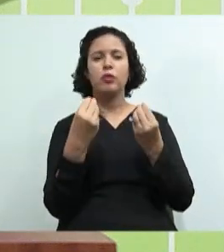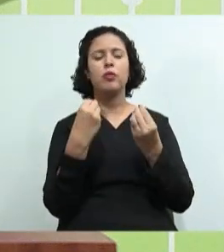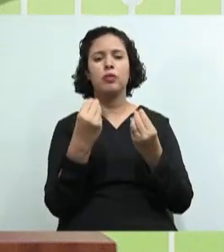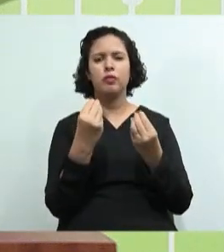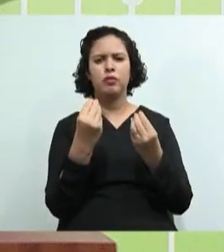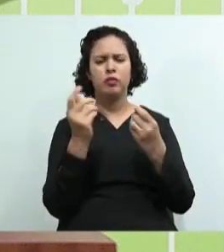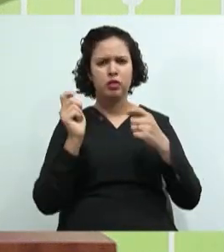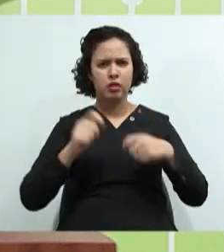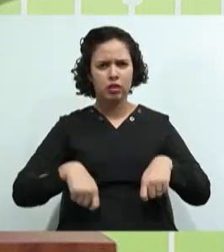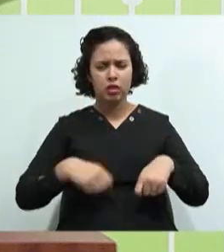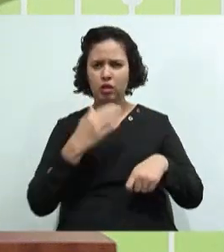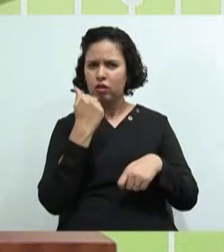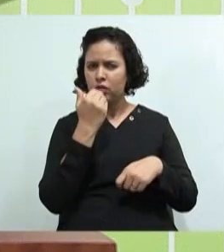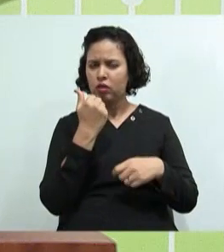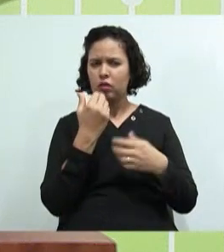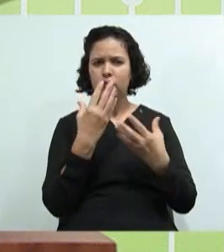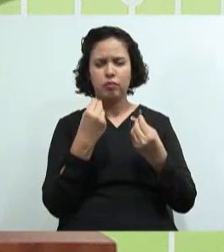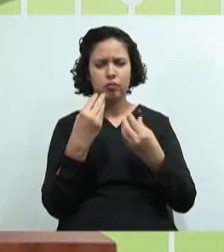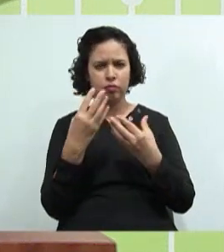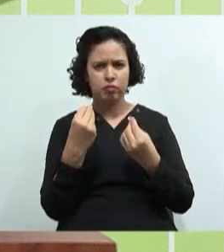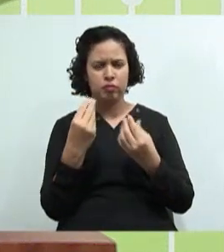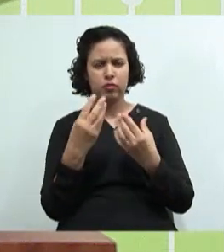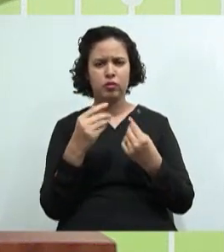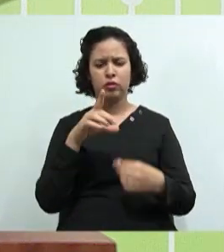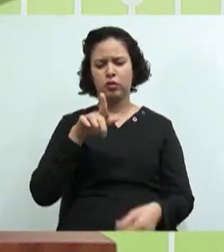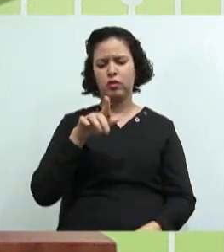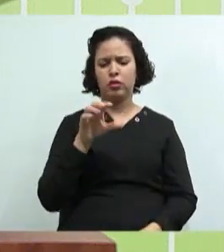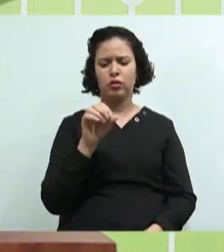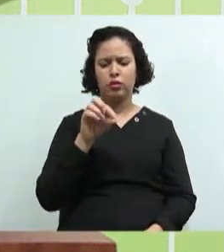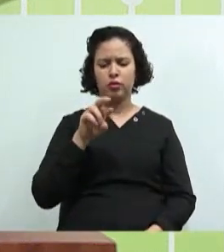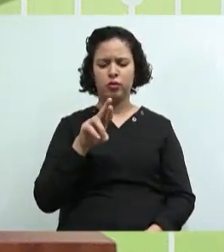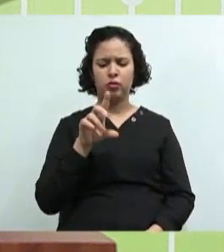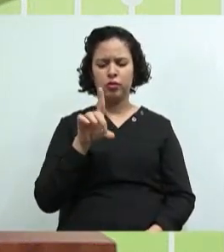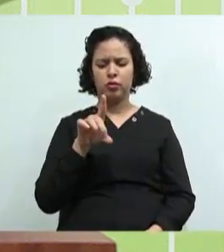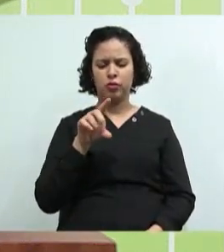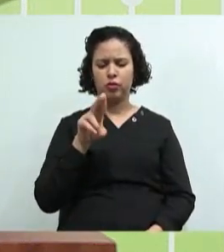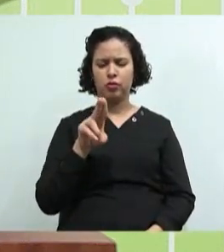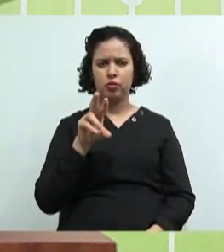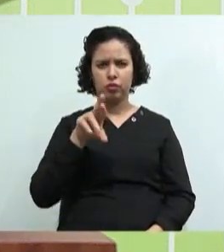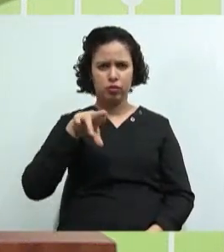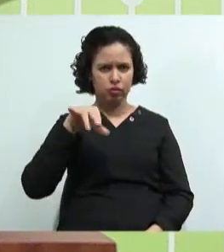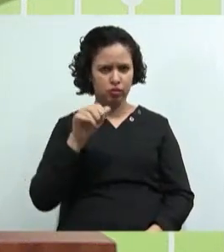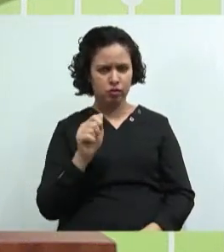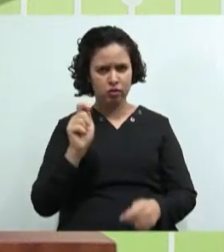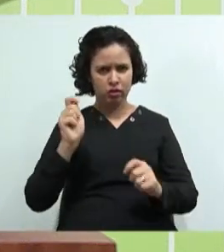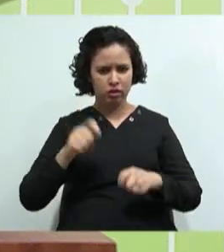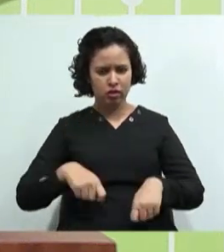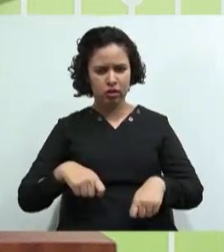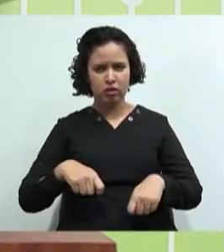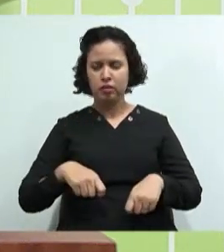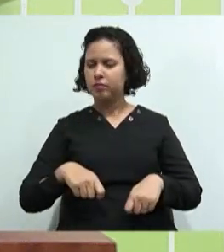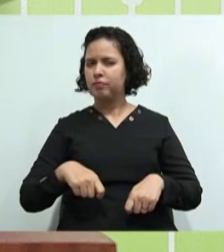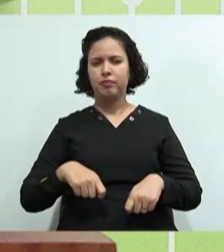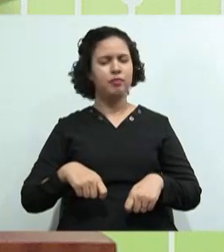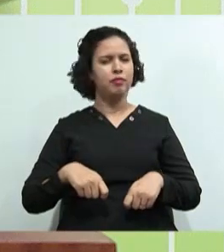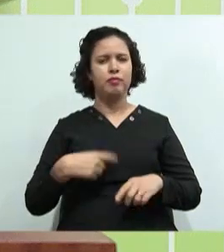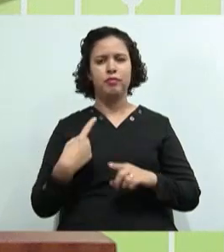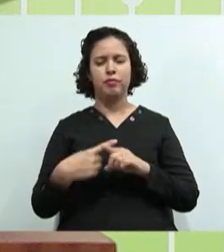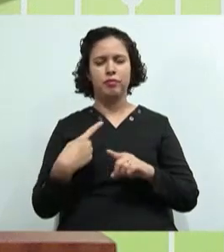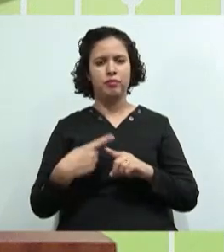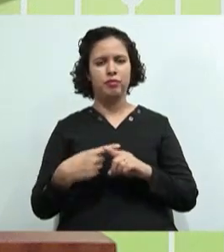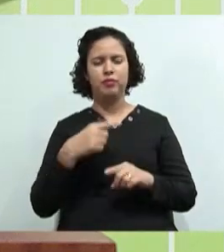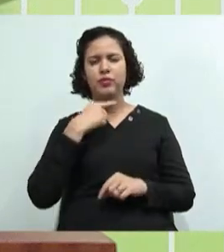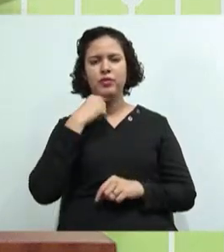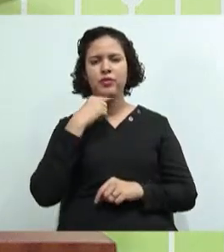Dá para comer muita gordura? Claro que não. A gordura faz parte da alimentação saudável para o nosso corpo, mas em excesso é